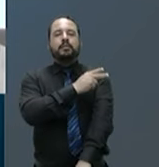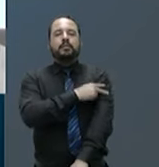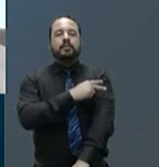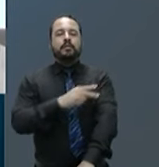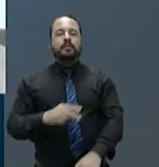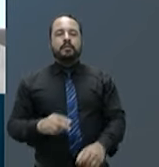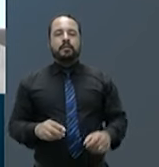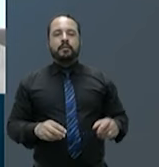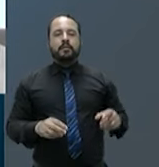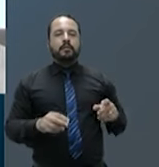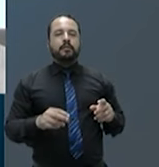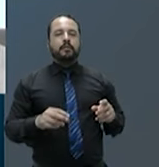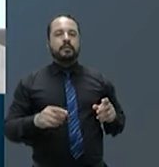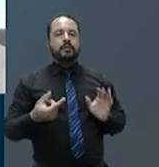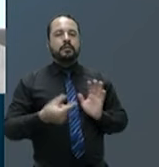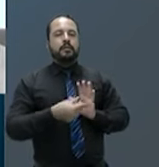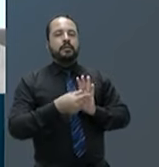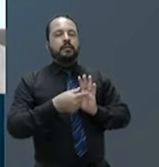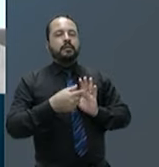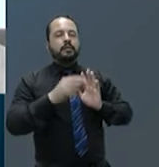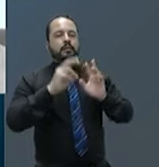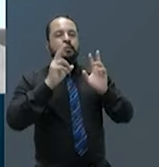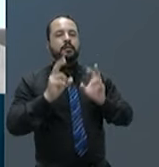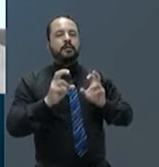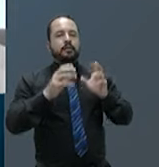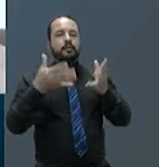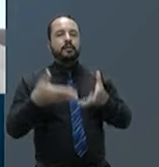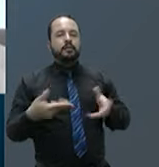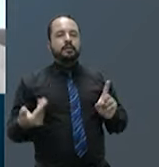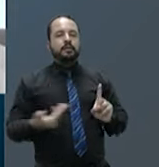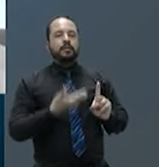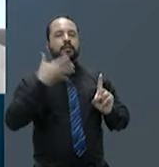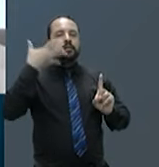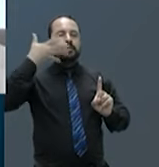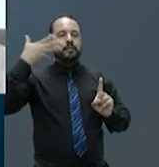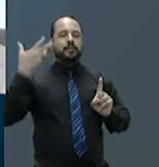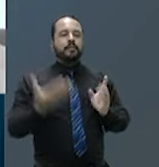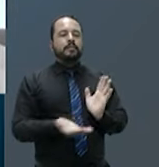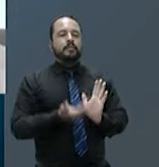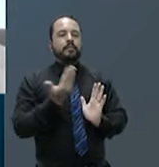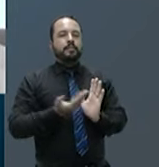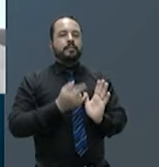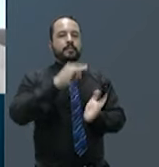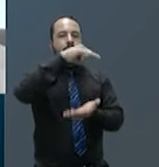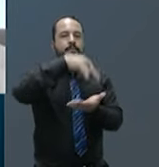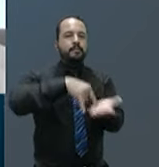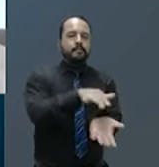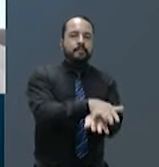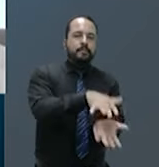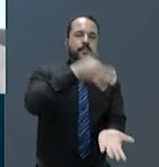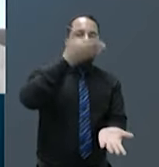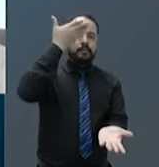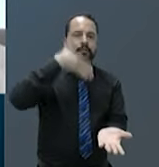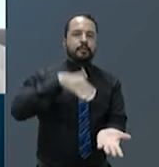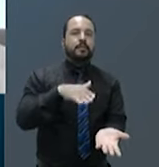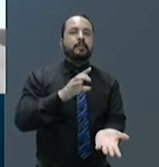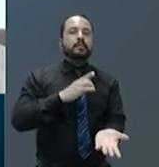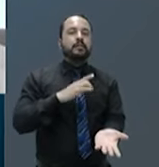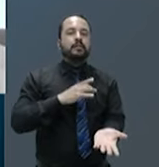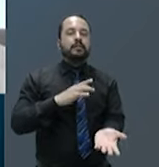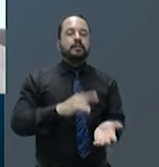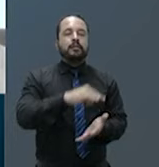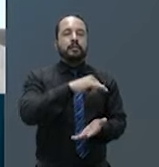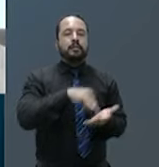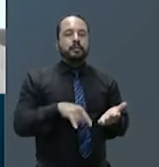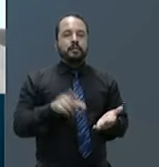citado pela ilustre patrona que me precedeu na tribuna, as folhas 24 dos autos, consta a certidão de que a requerida